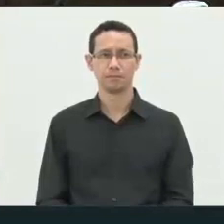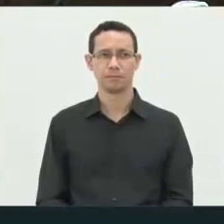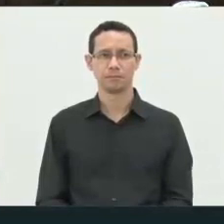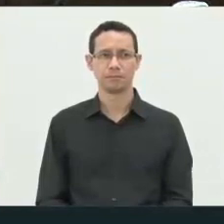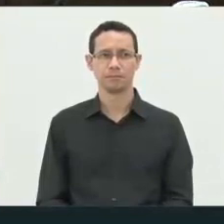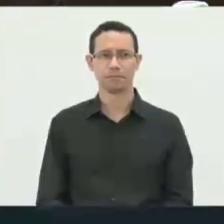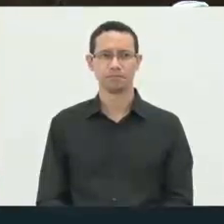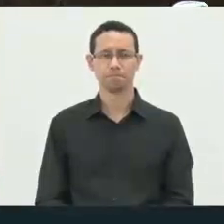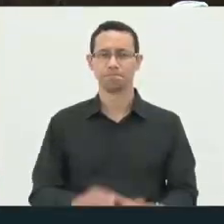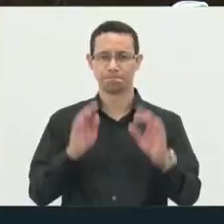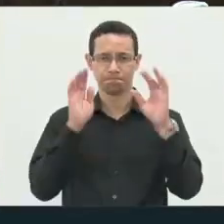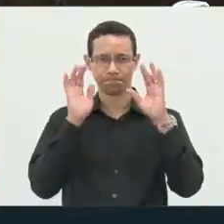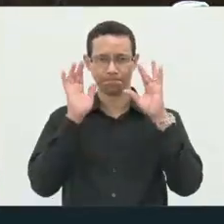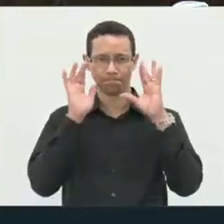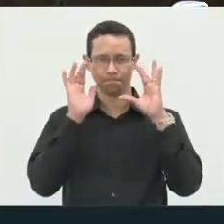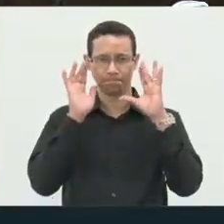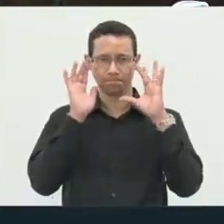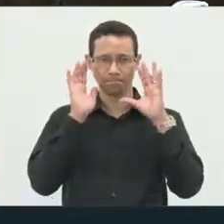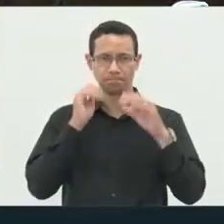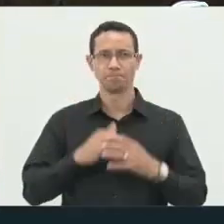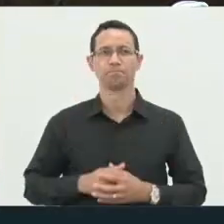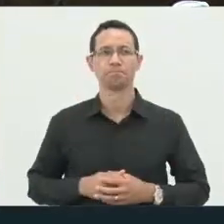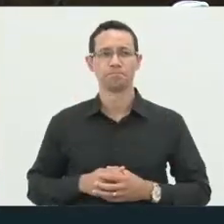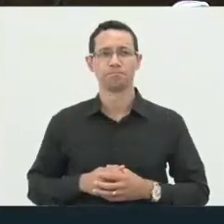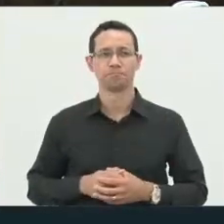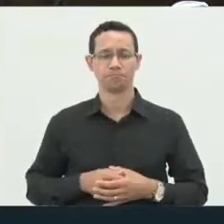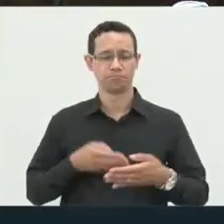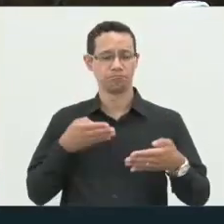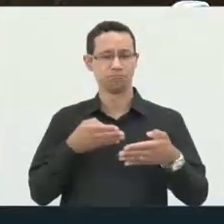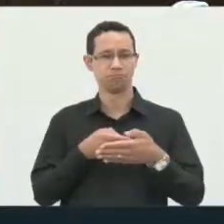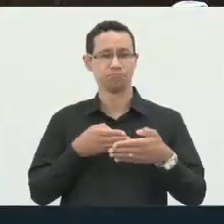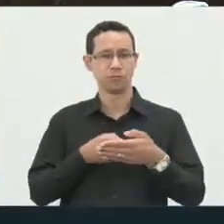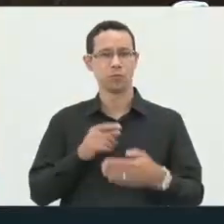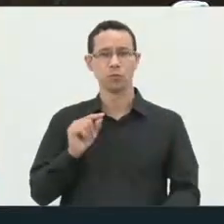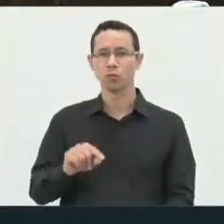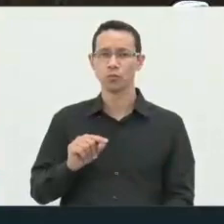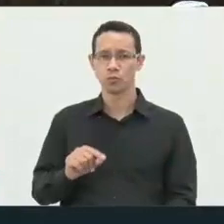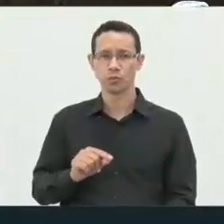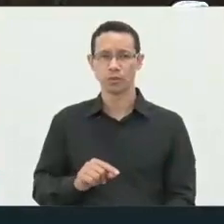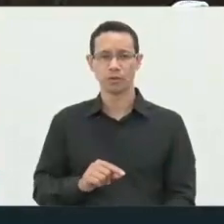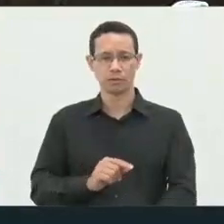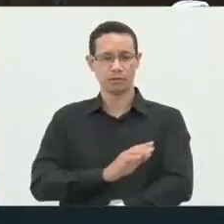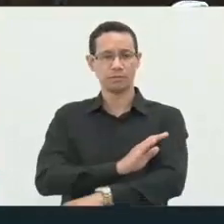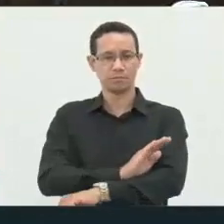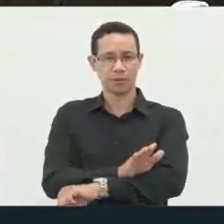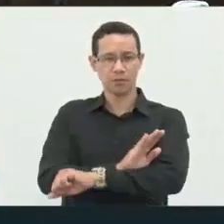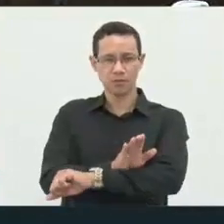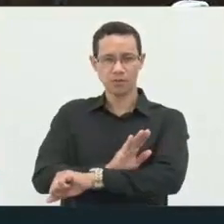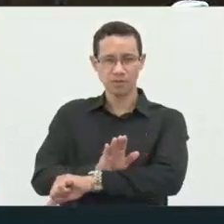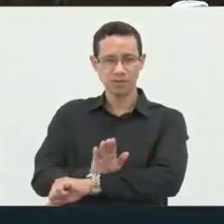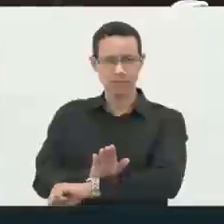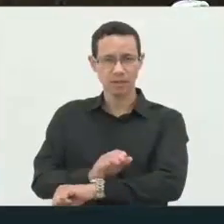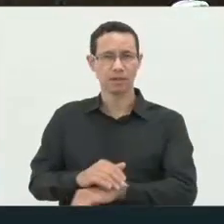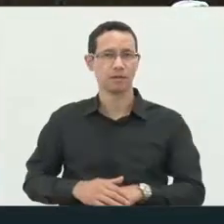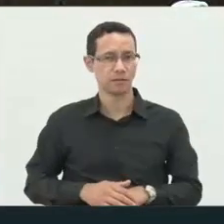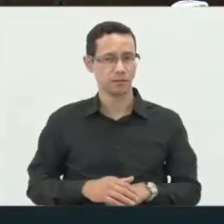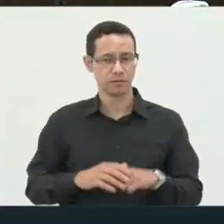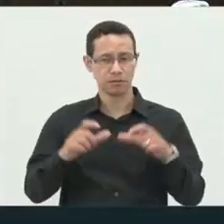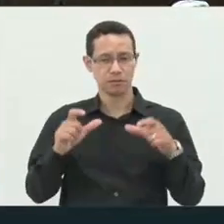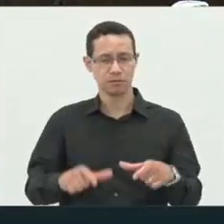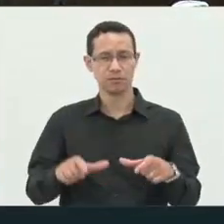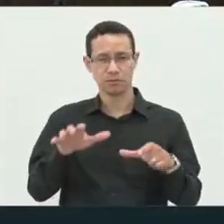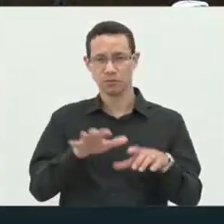considerando que a vedação do preconceito contra a procedência Regional é matéria